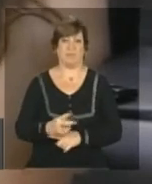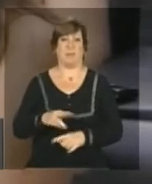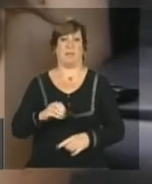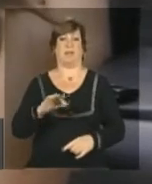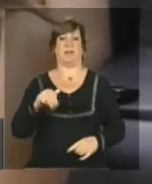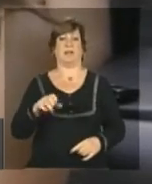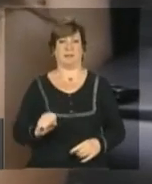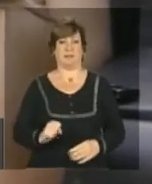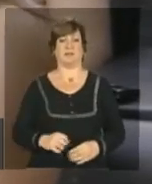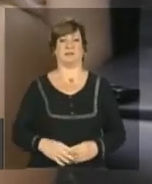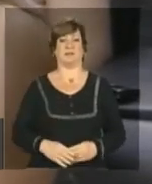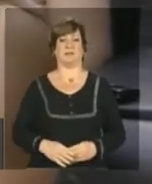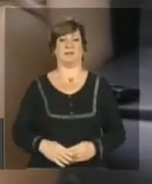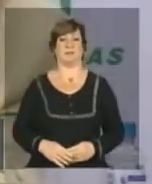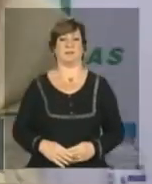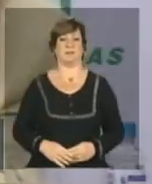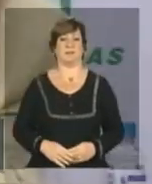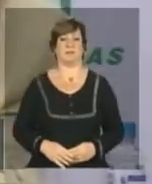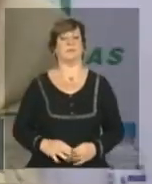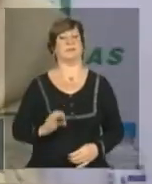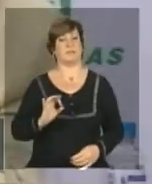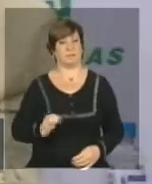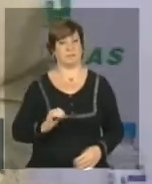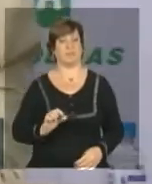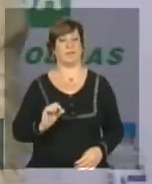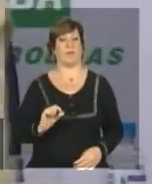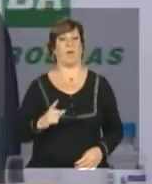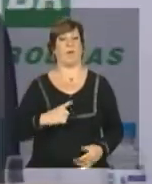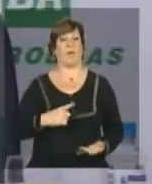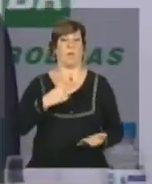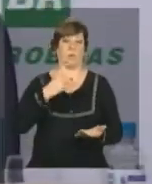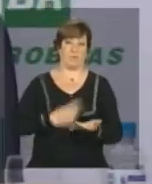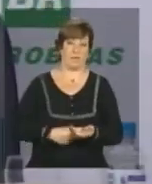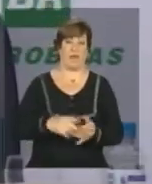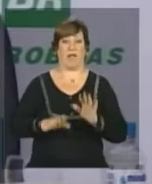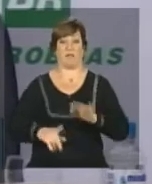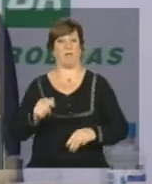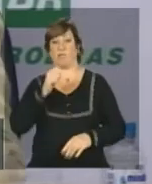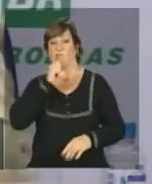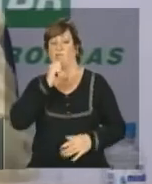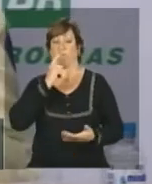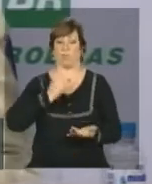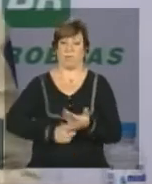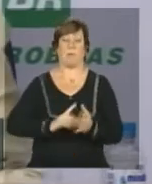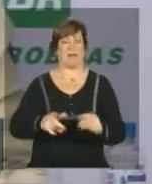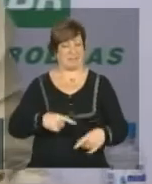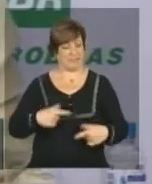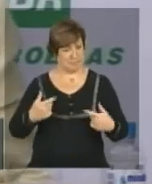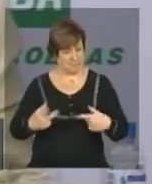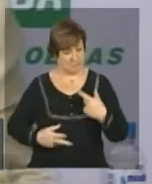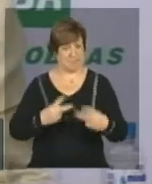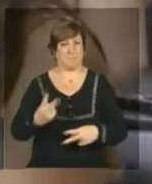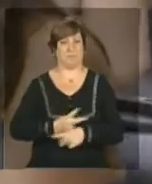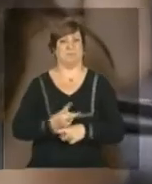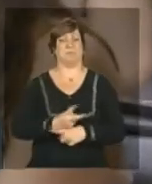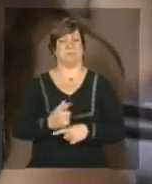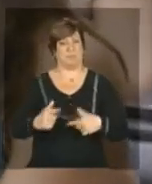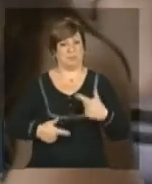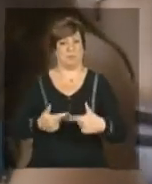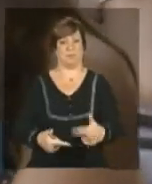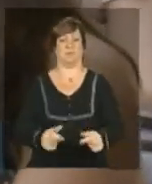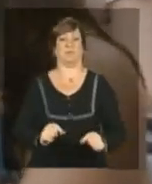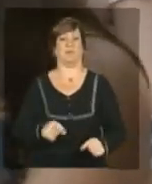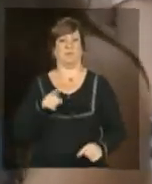Se não perseguir metas. Acabam cumprindo e não cumprindo, mas é uma perseguição, realmente. É uma unanimidade que a